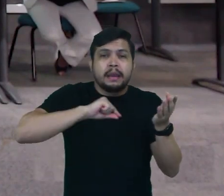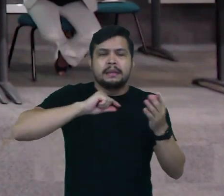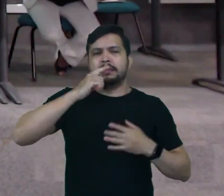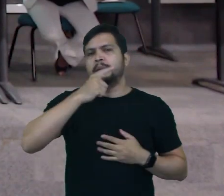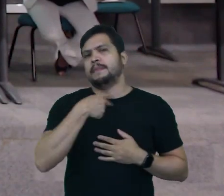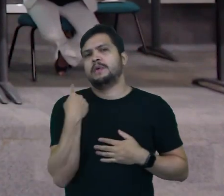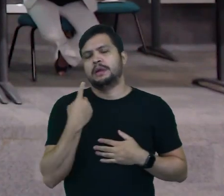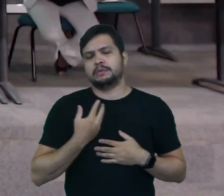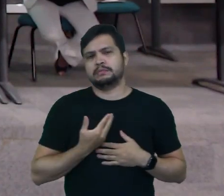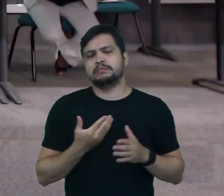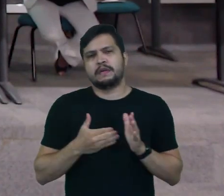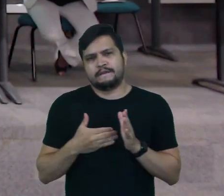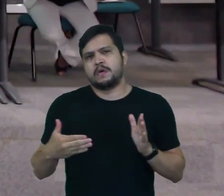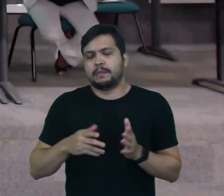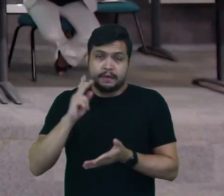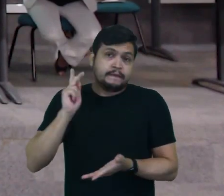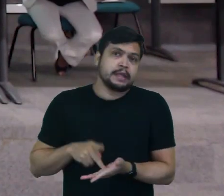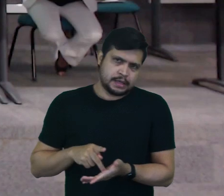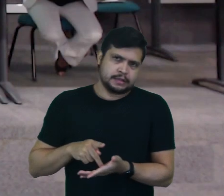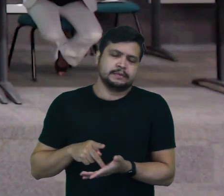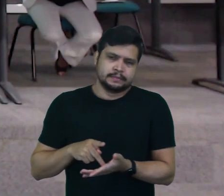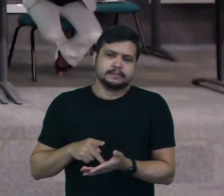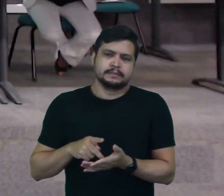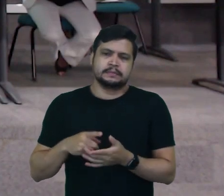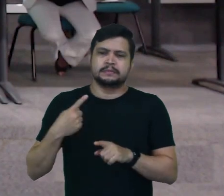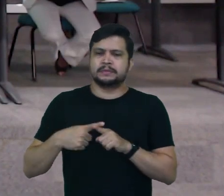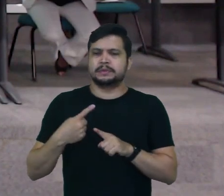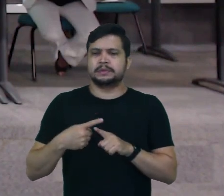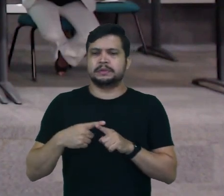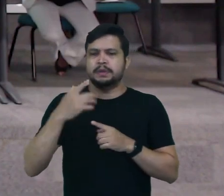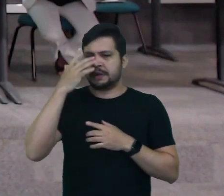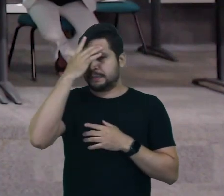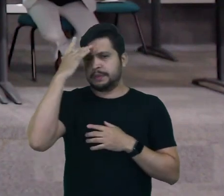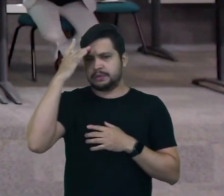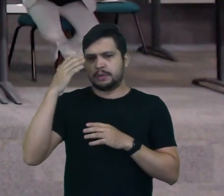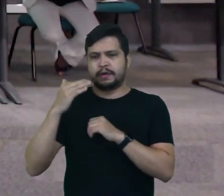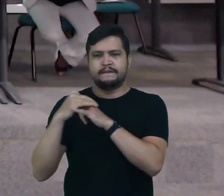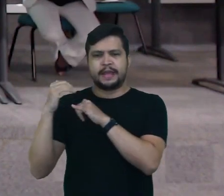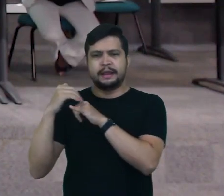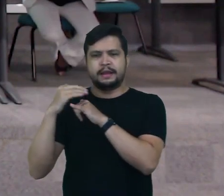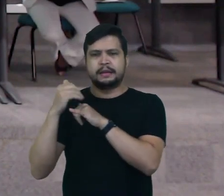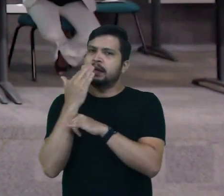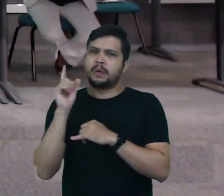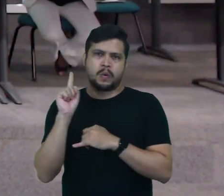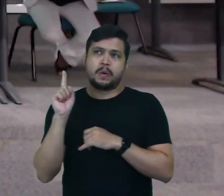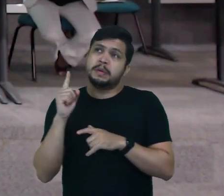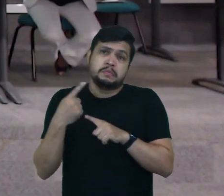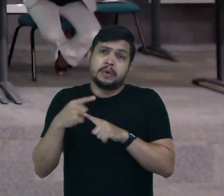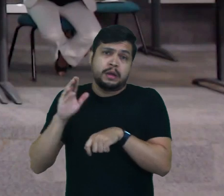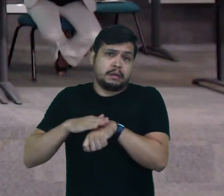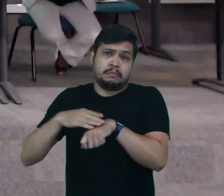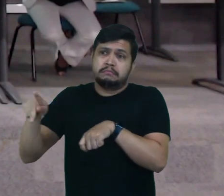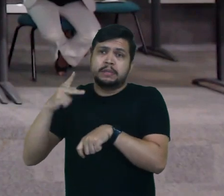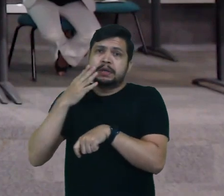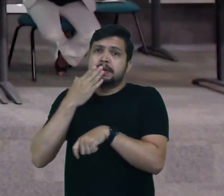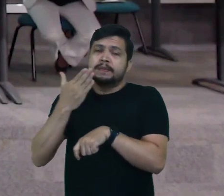de fome de verdade, porque tem gente que é vegano que não come e está com fome por opção,